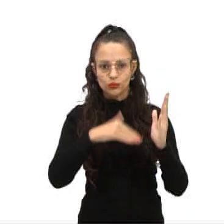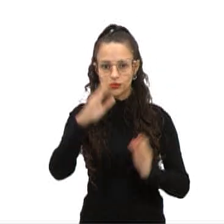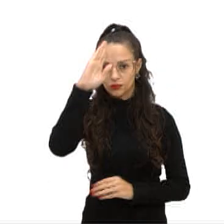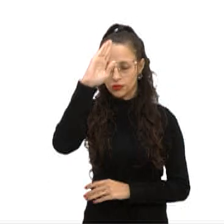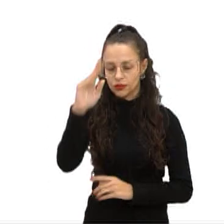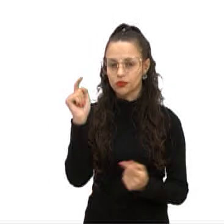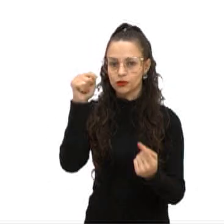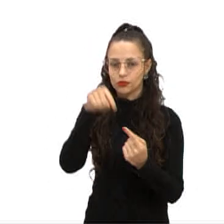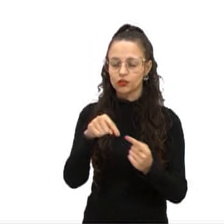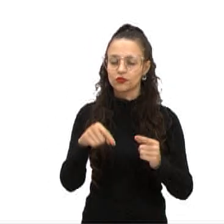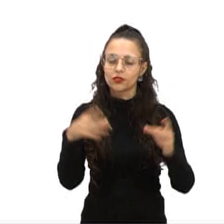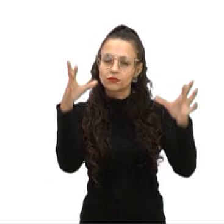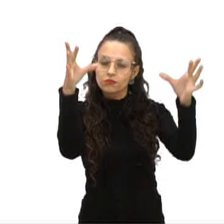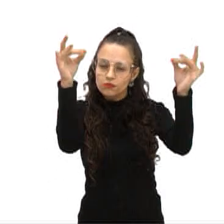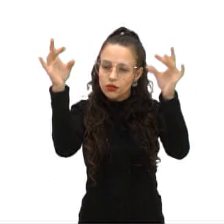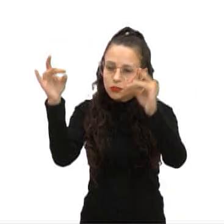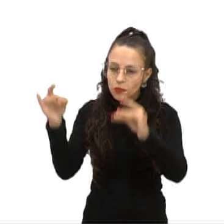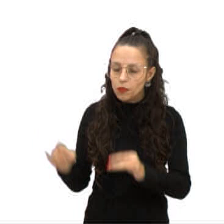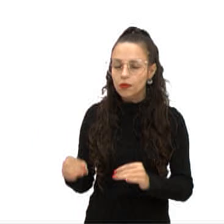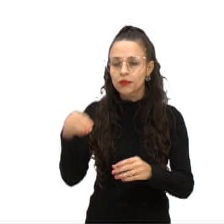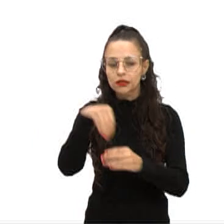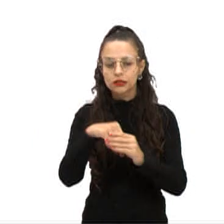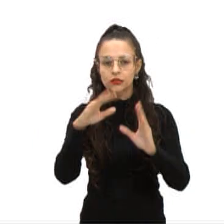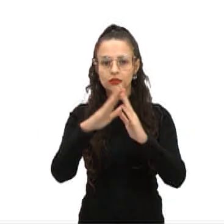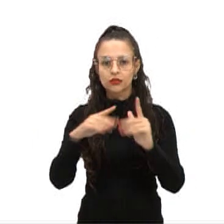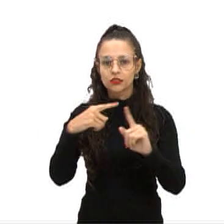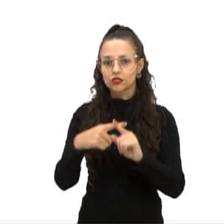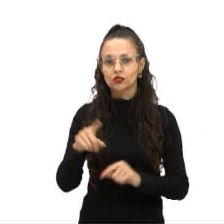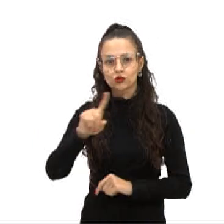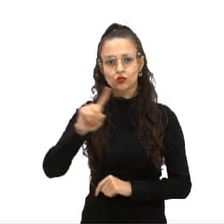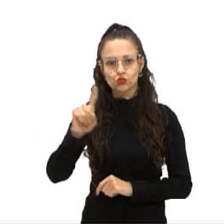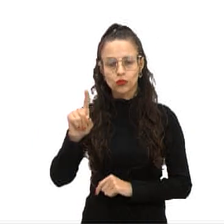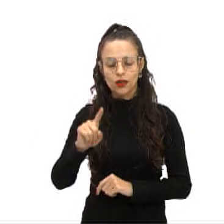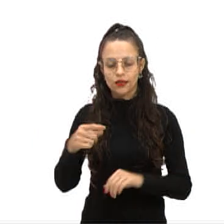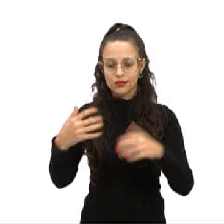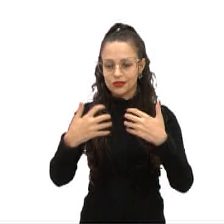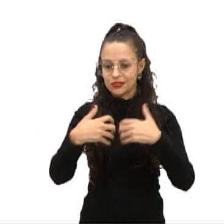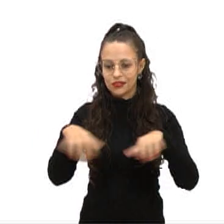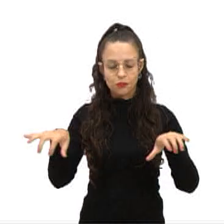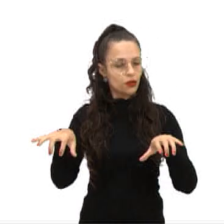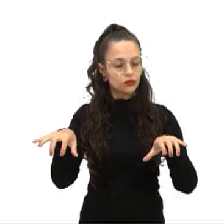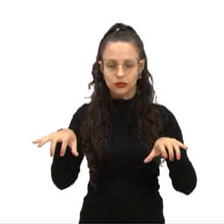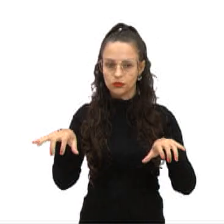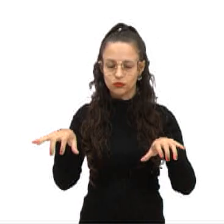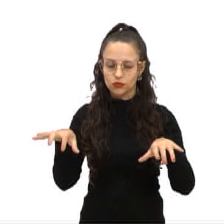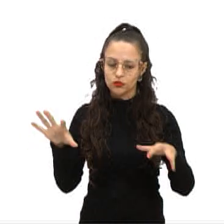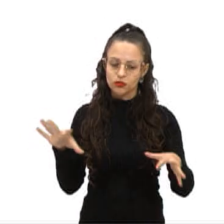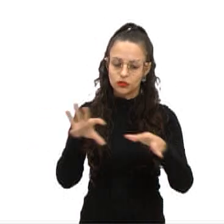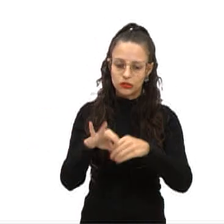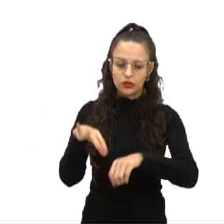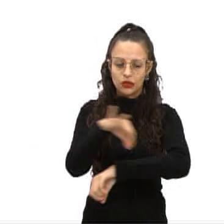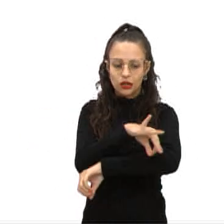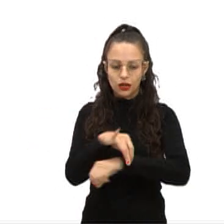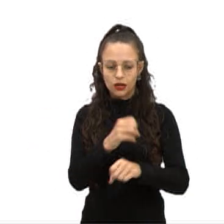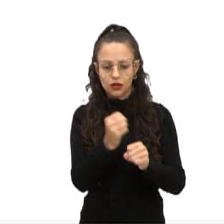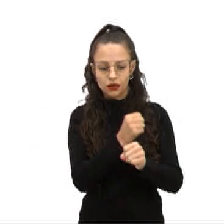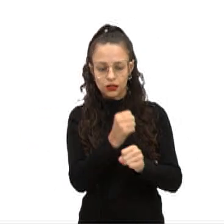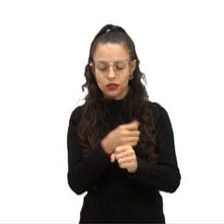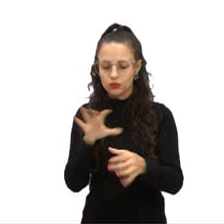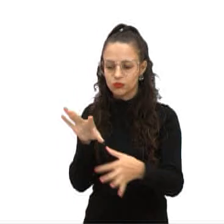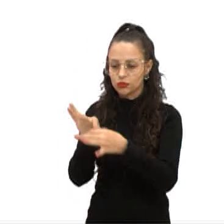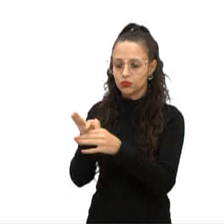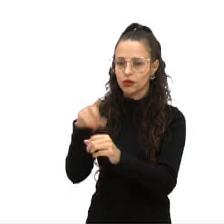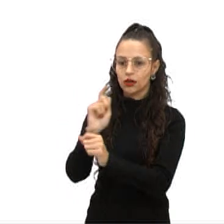principal função decorar os monastérios da igreja, então ela não era uma arte separada da arquitetura, toda a